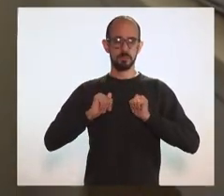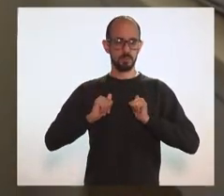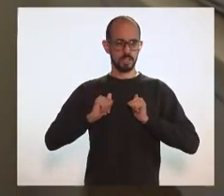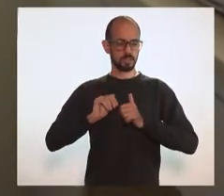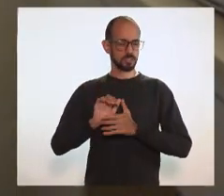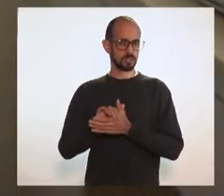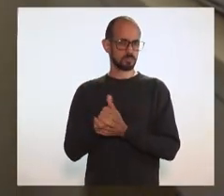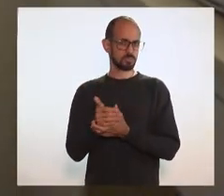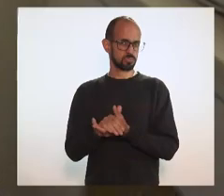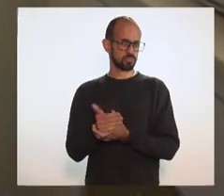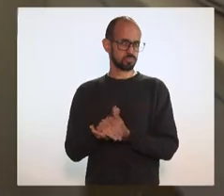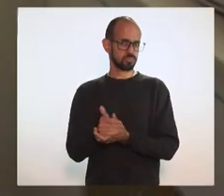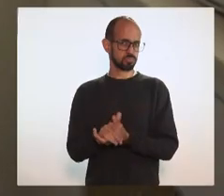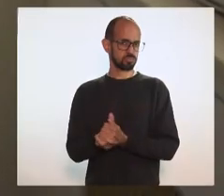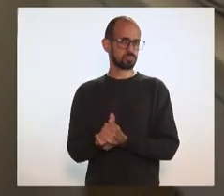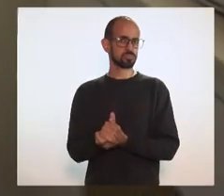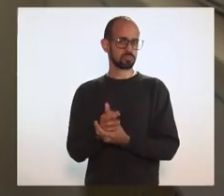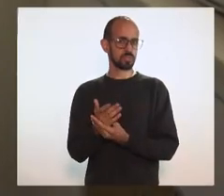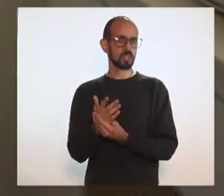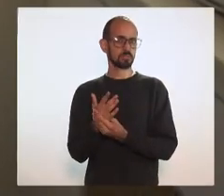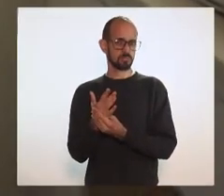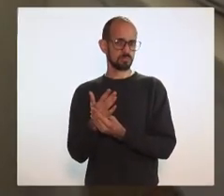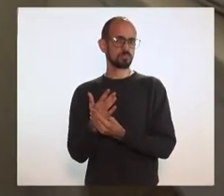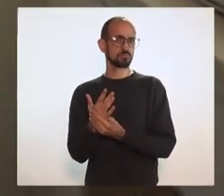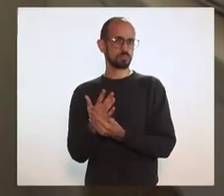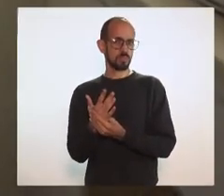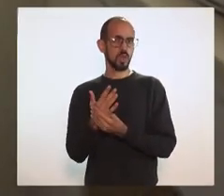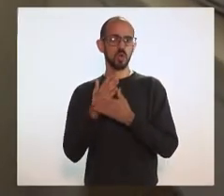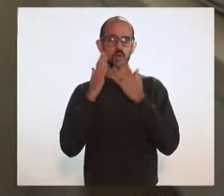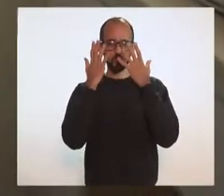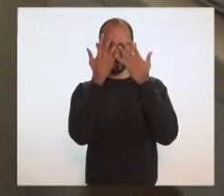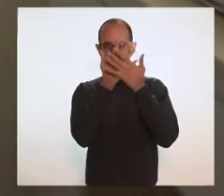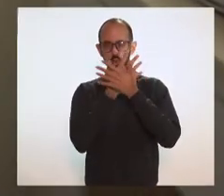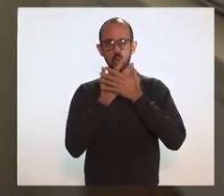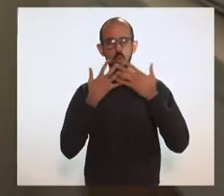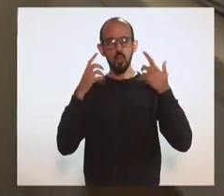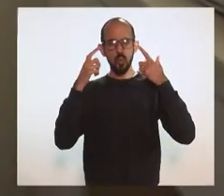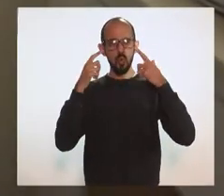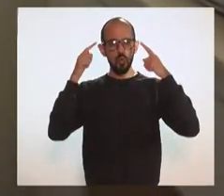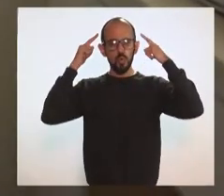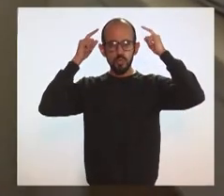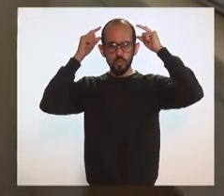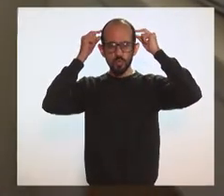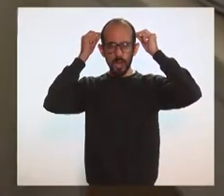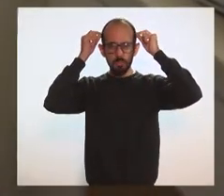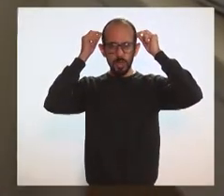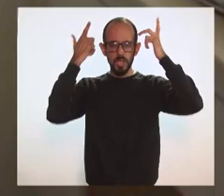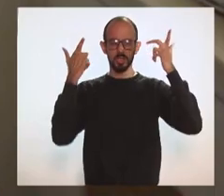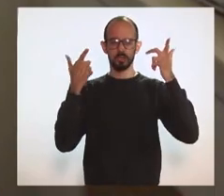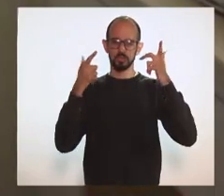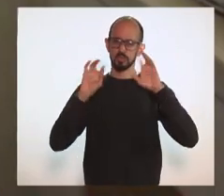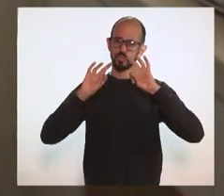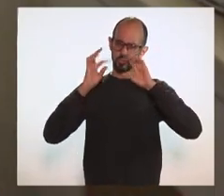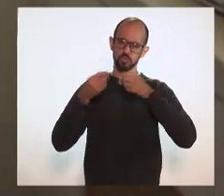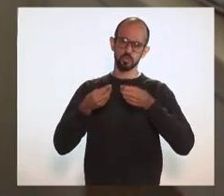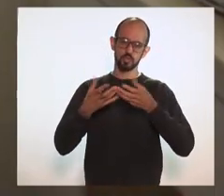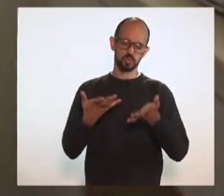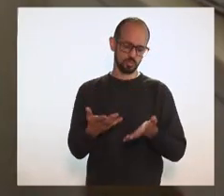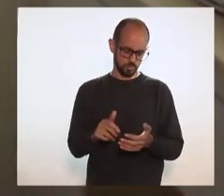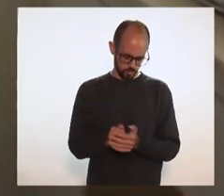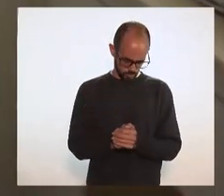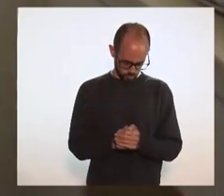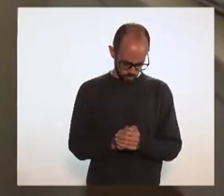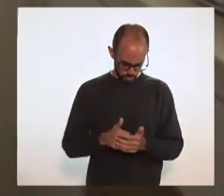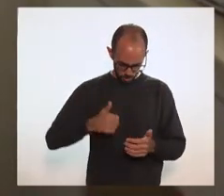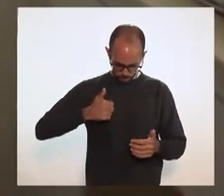higiene das mãos, do rosto, dos cabelos, etc. Esse era o